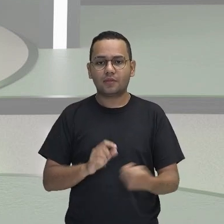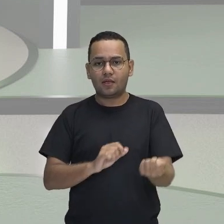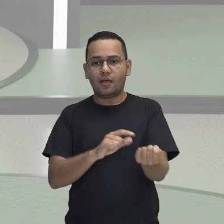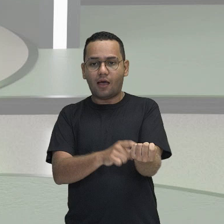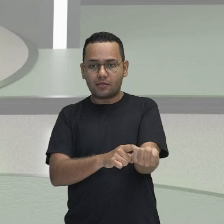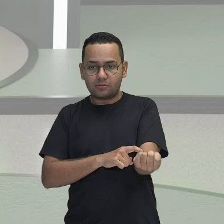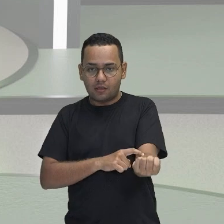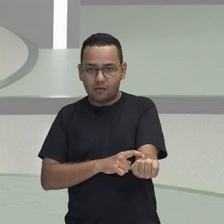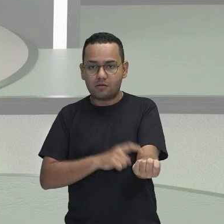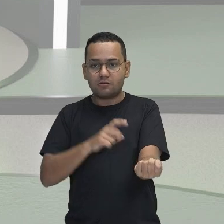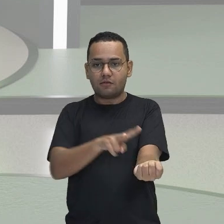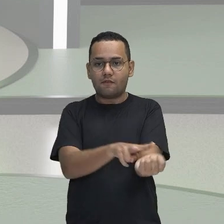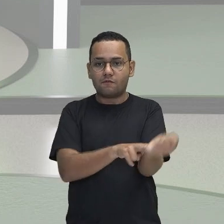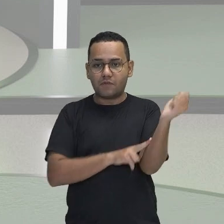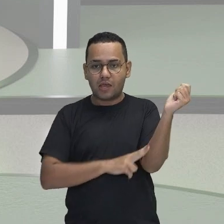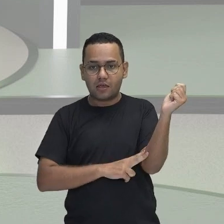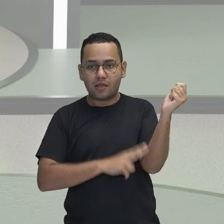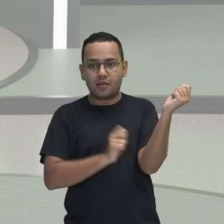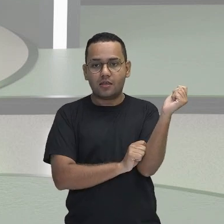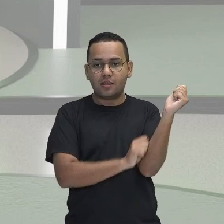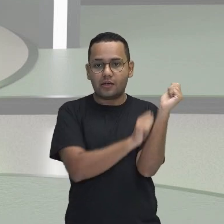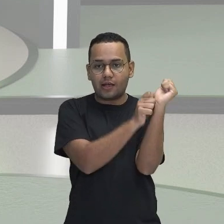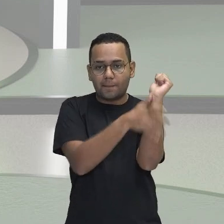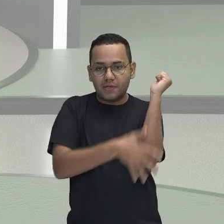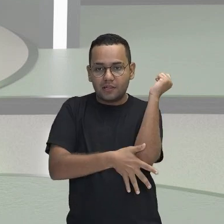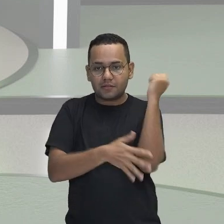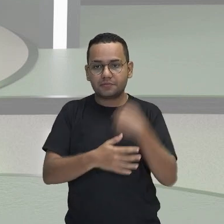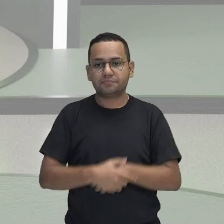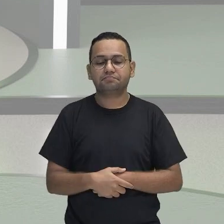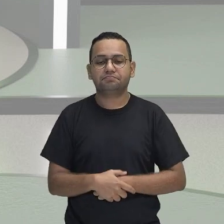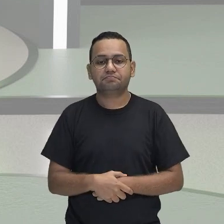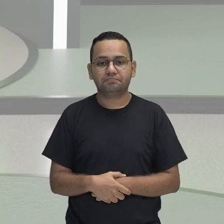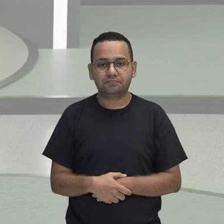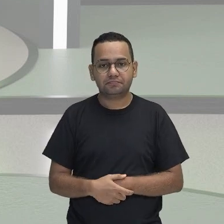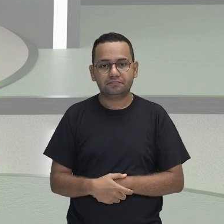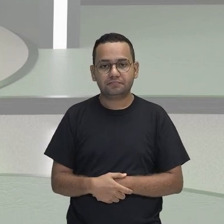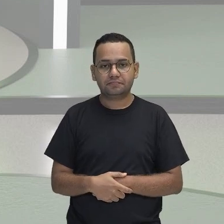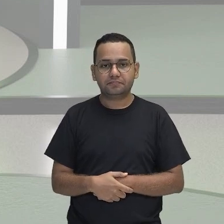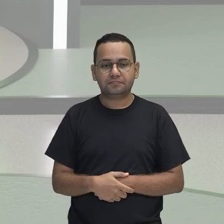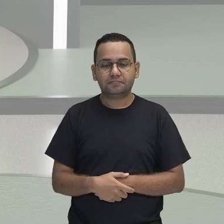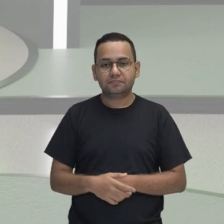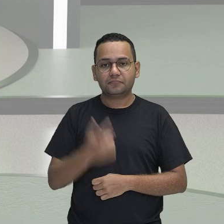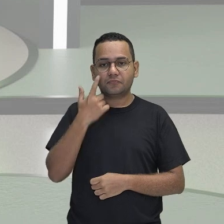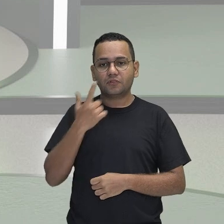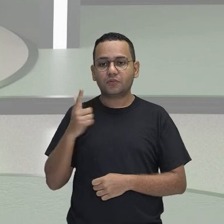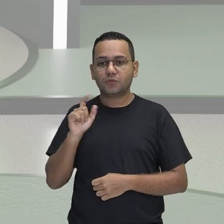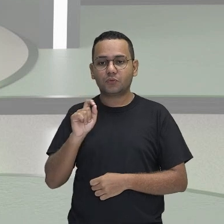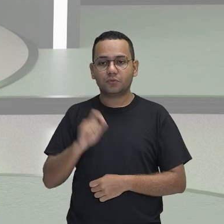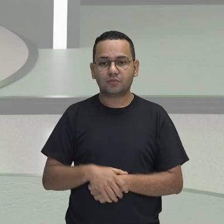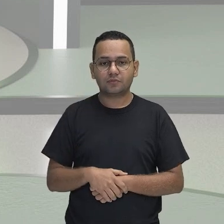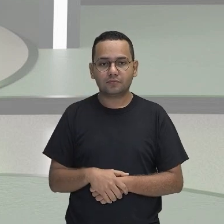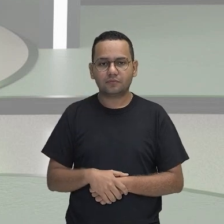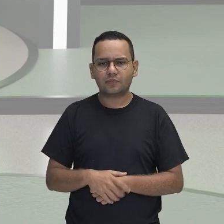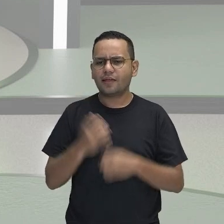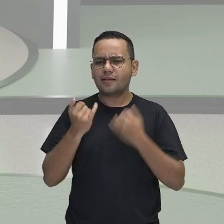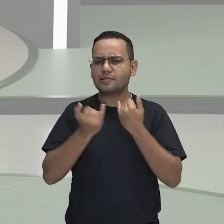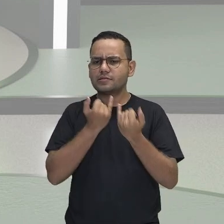e capilares. Então, vamos imaginar aqui os vasos sanguíneos como o quê? Como tubos